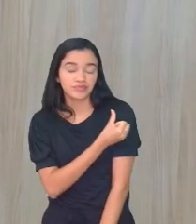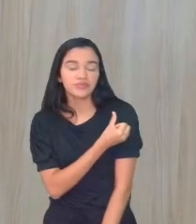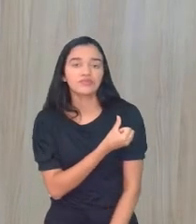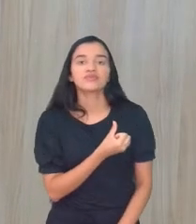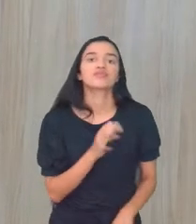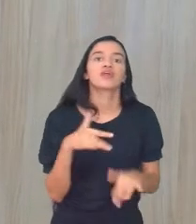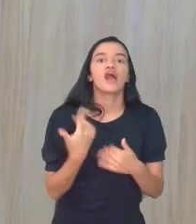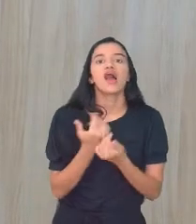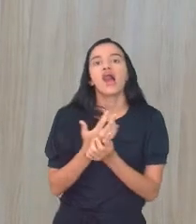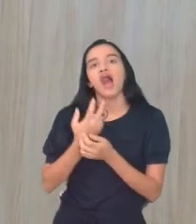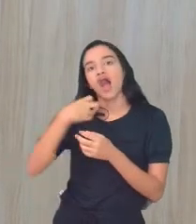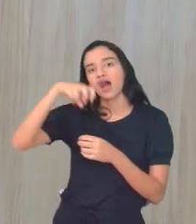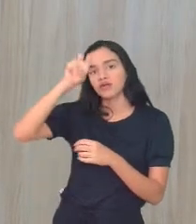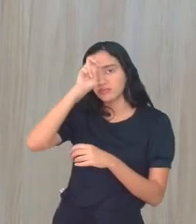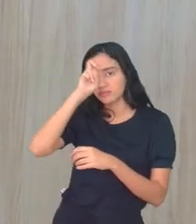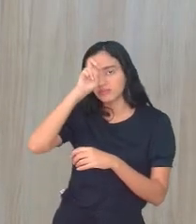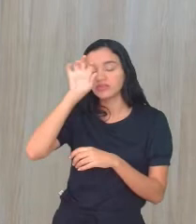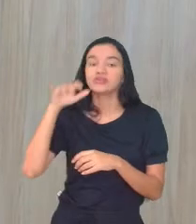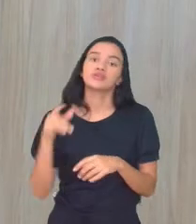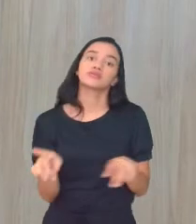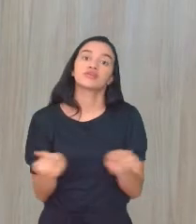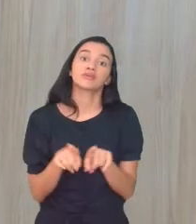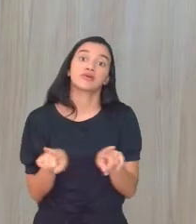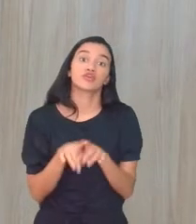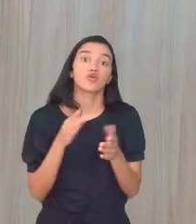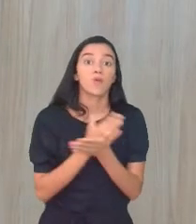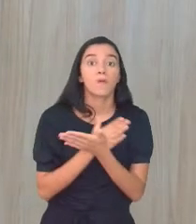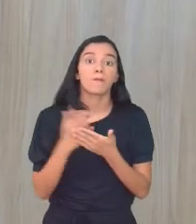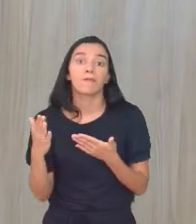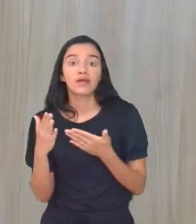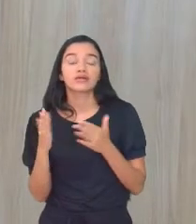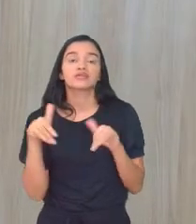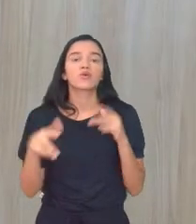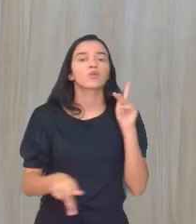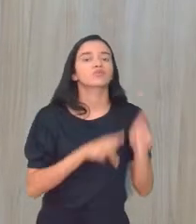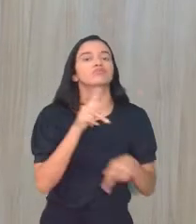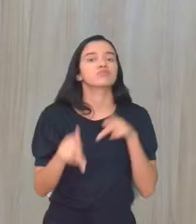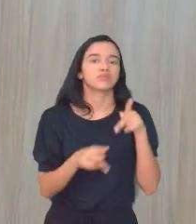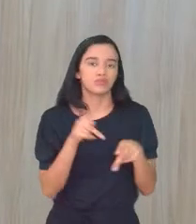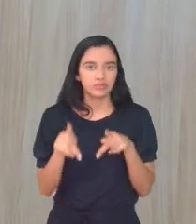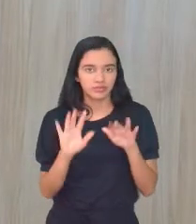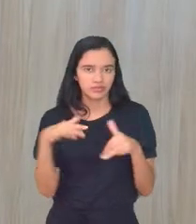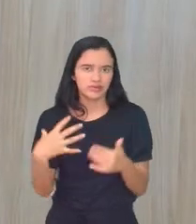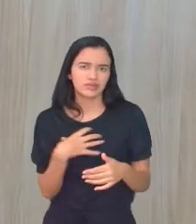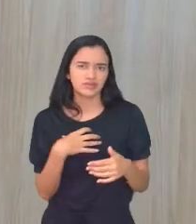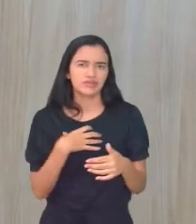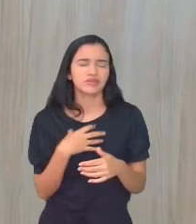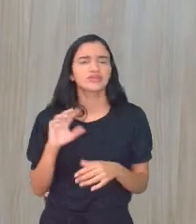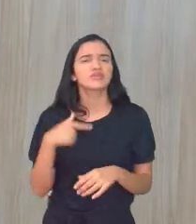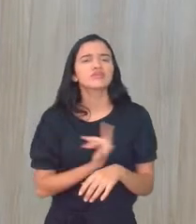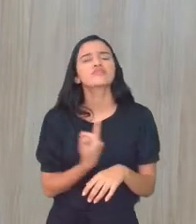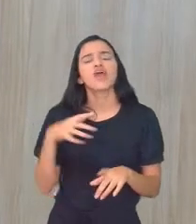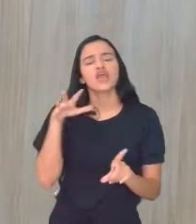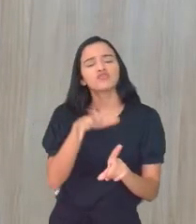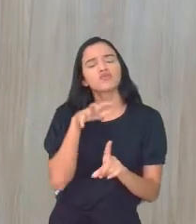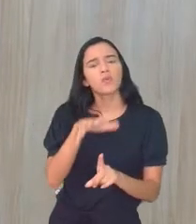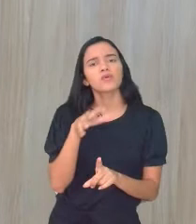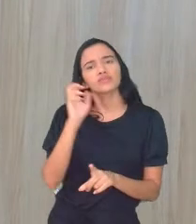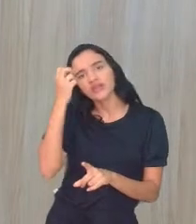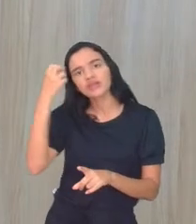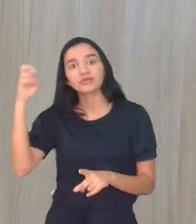civilização egípcia. Próxima sexta, agora a gente começa com um outro povo, e nesse sentido a gente vê a influência da